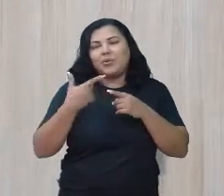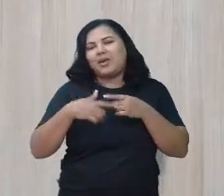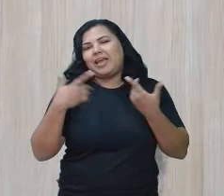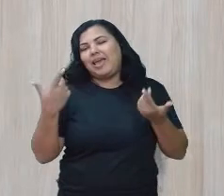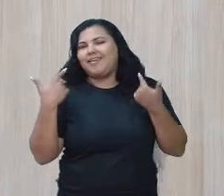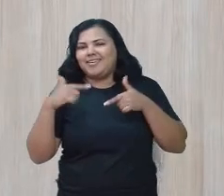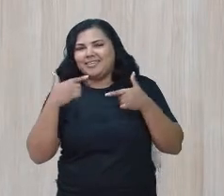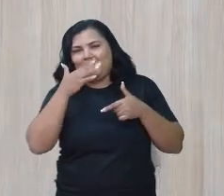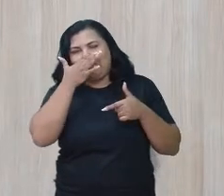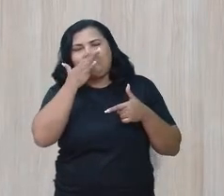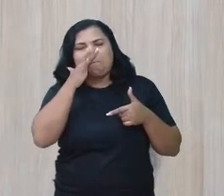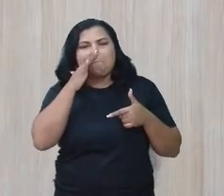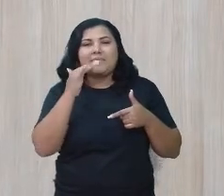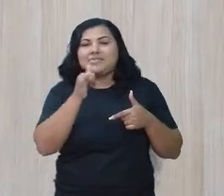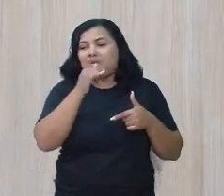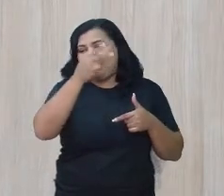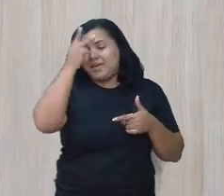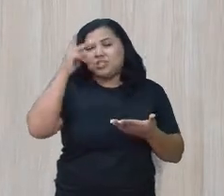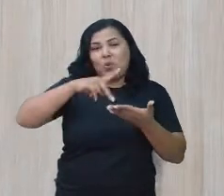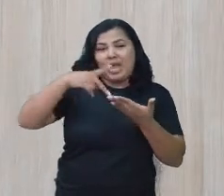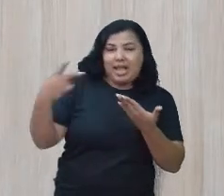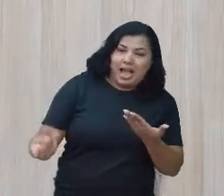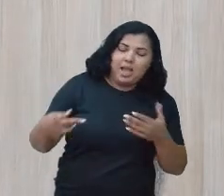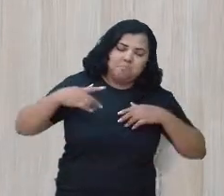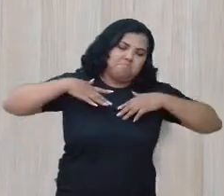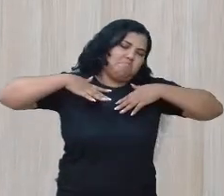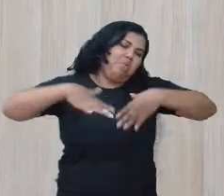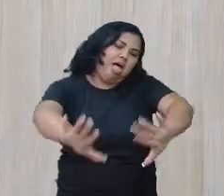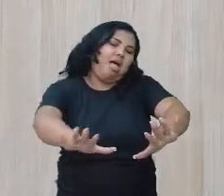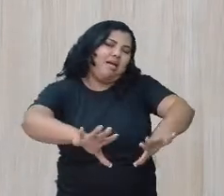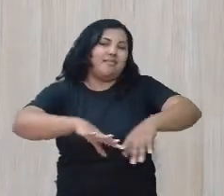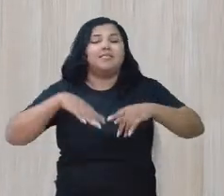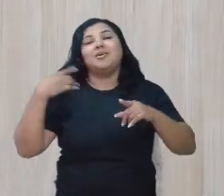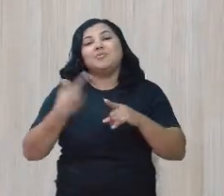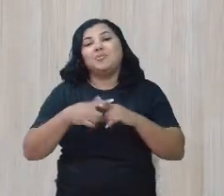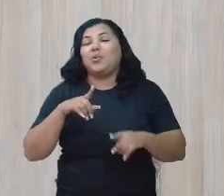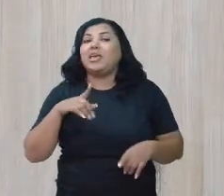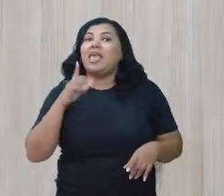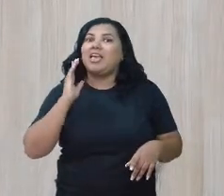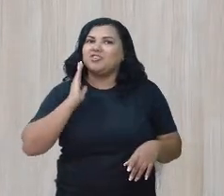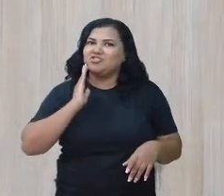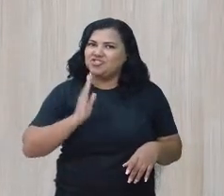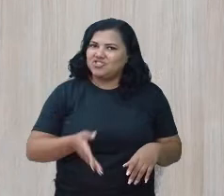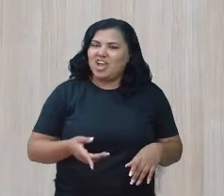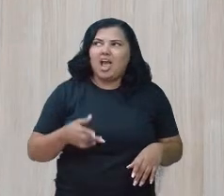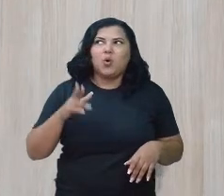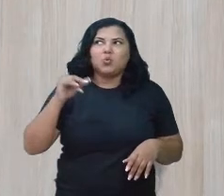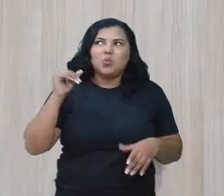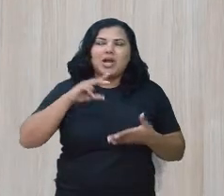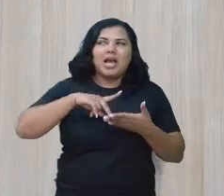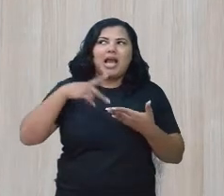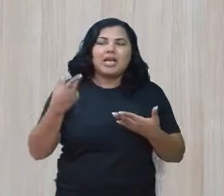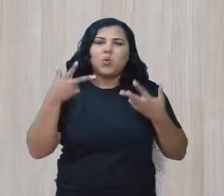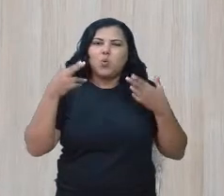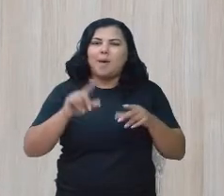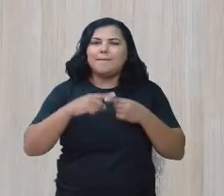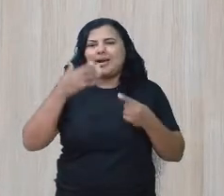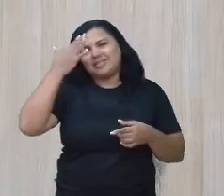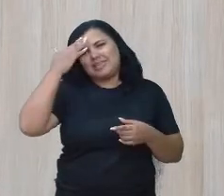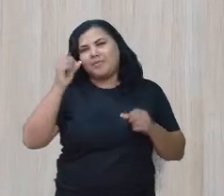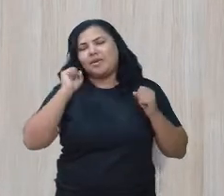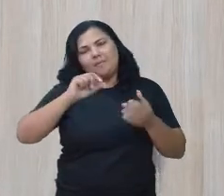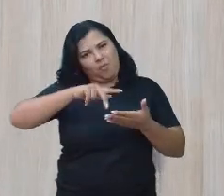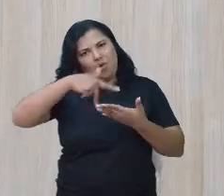engraçado quando alguém cai, né, de um jeito espalhafatoso? Porque a gente, mesmo que nunca tenha caído, sabe que